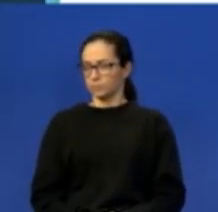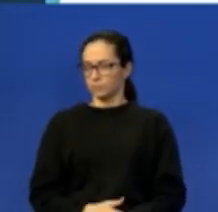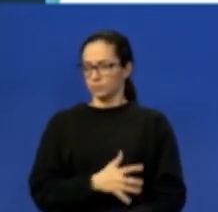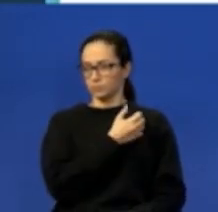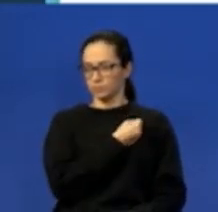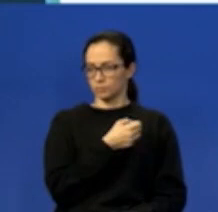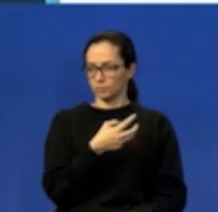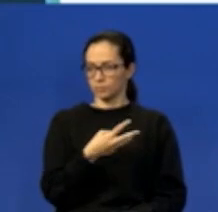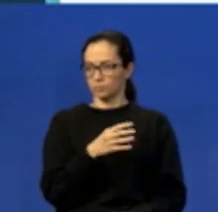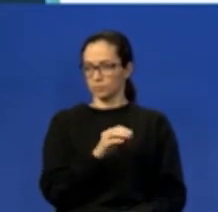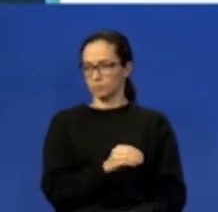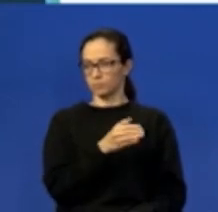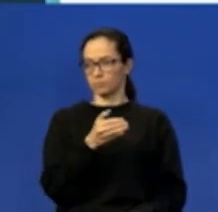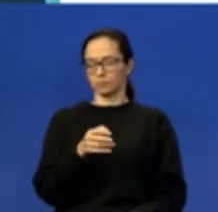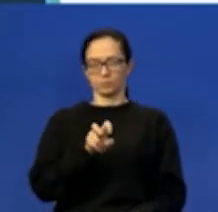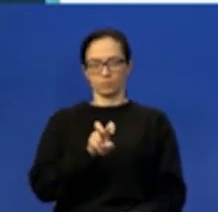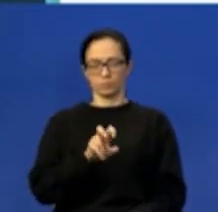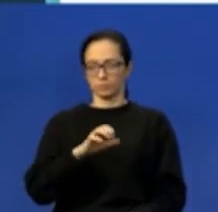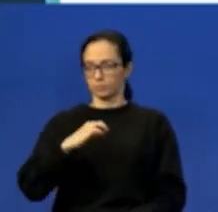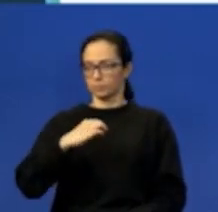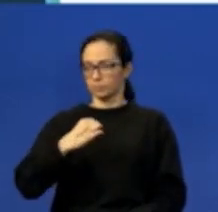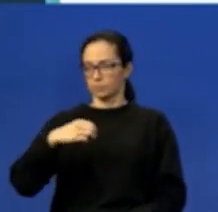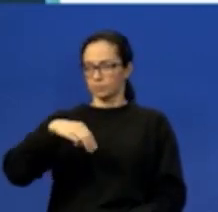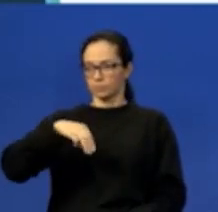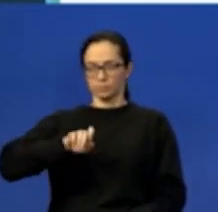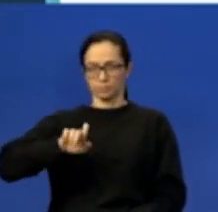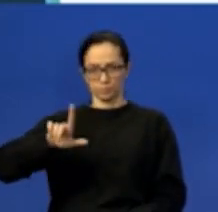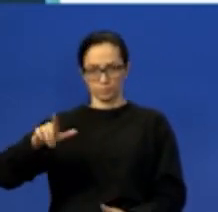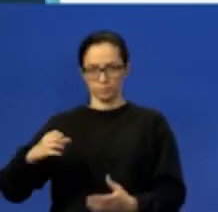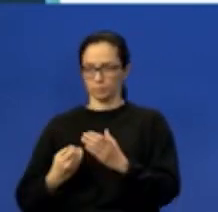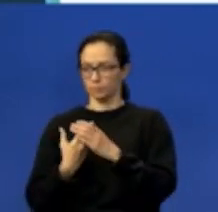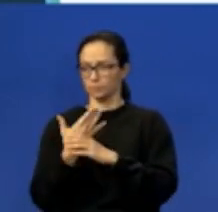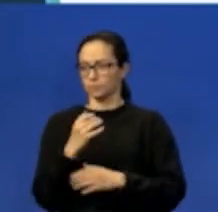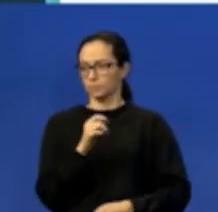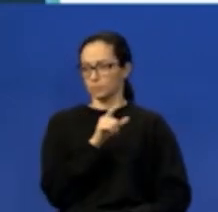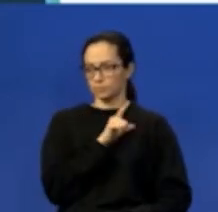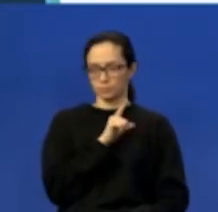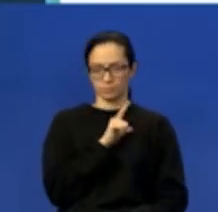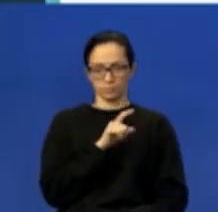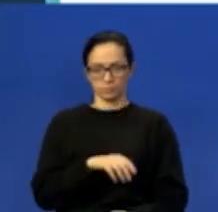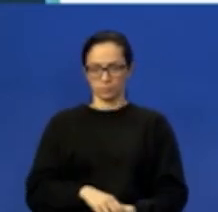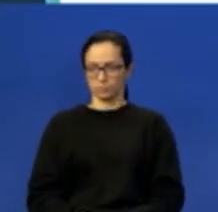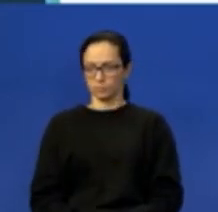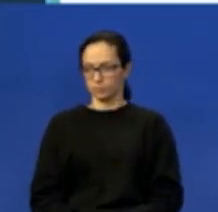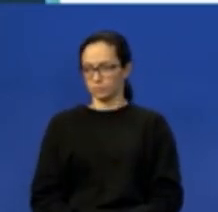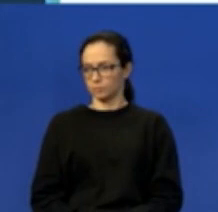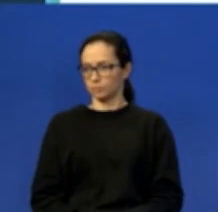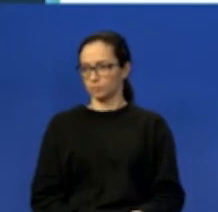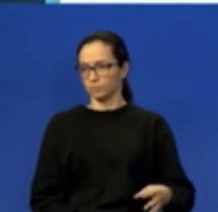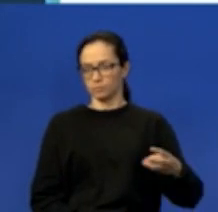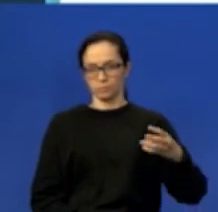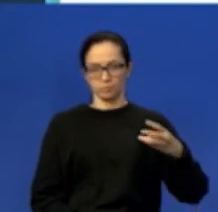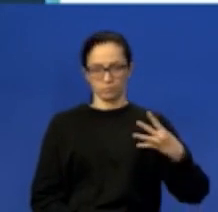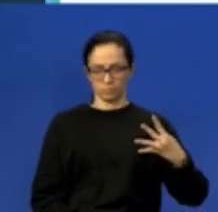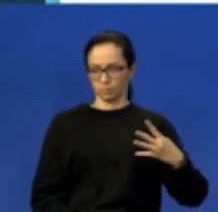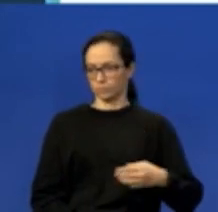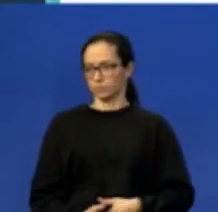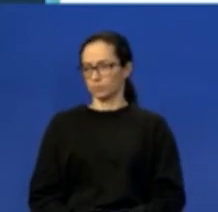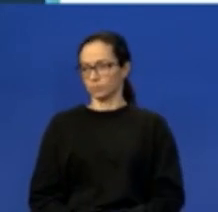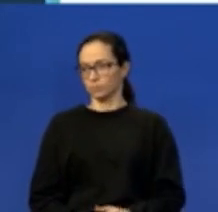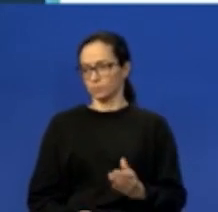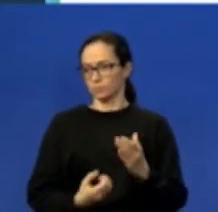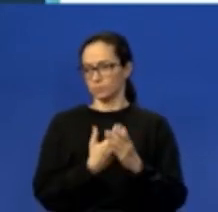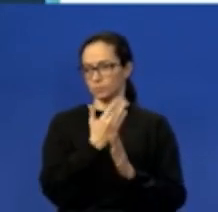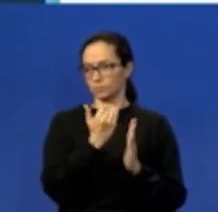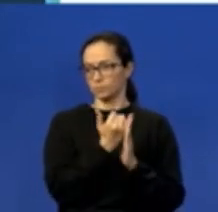glomerular e a taxa de filtração ela estaria variando aí entre 30 a 59. No estágio 4 seria